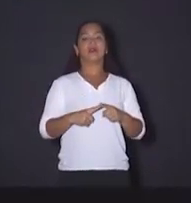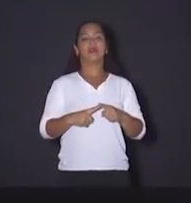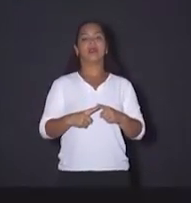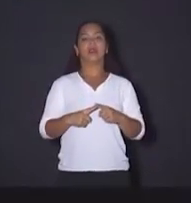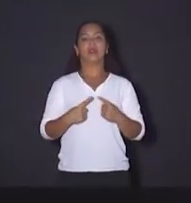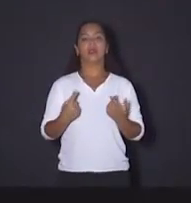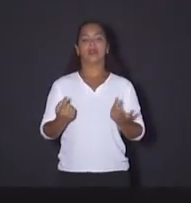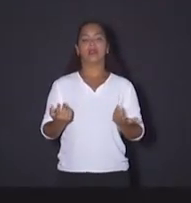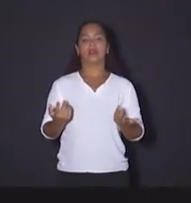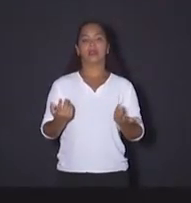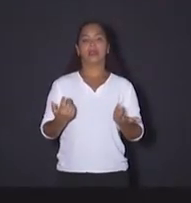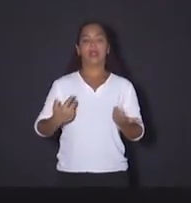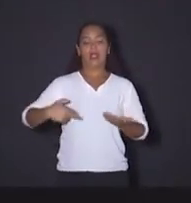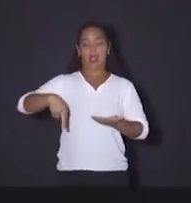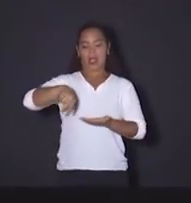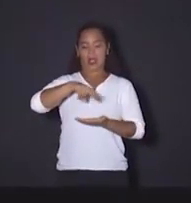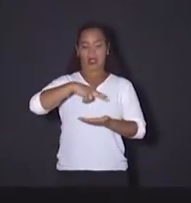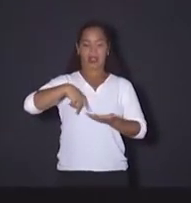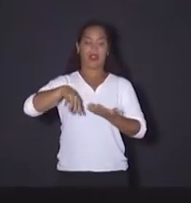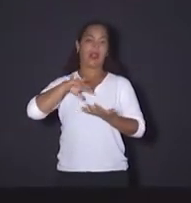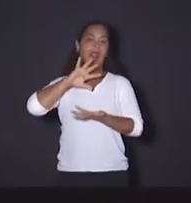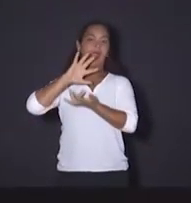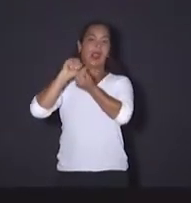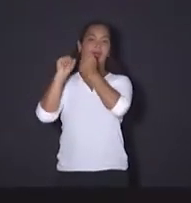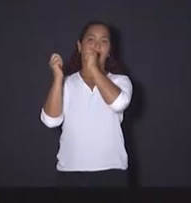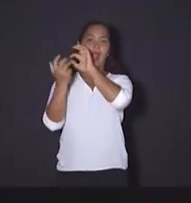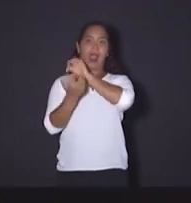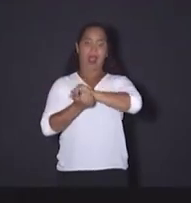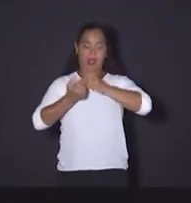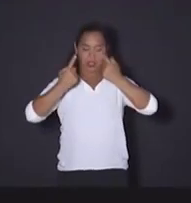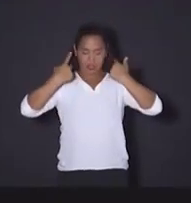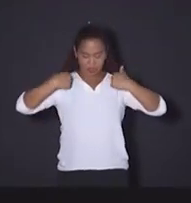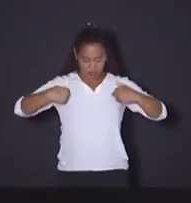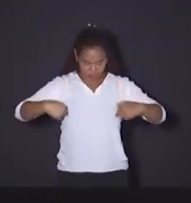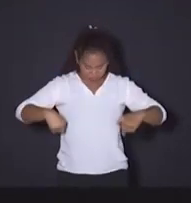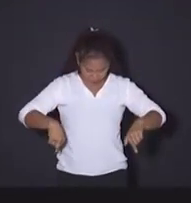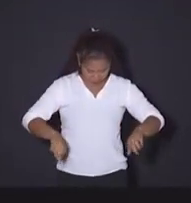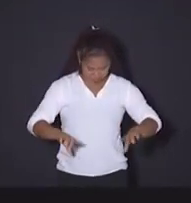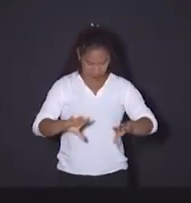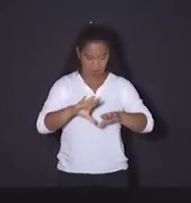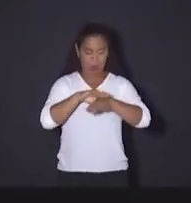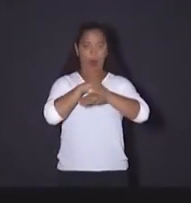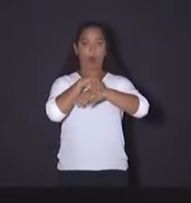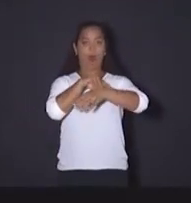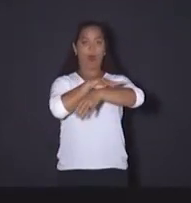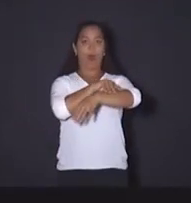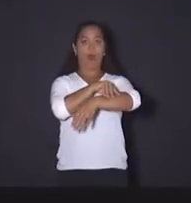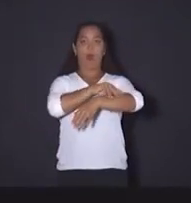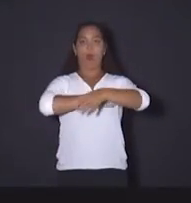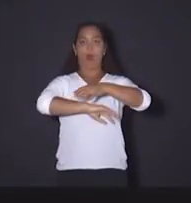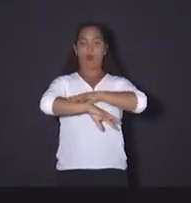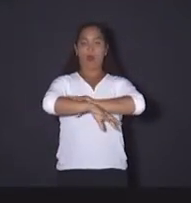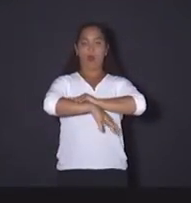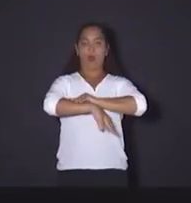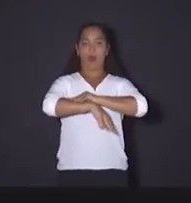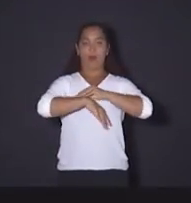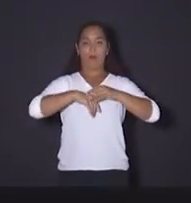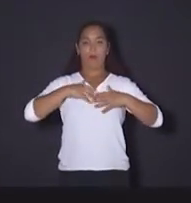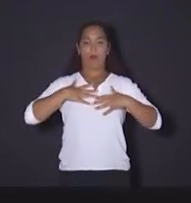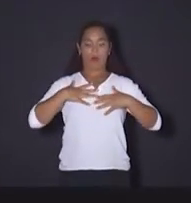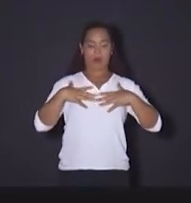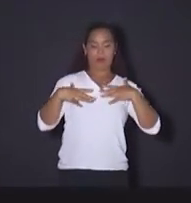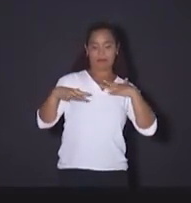centralidade desta arte pelo corpo. Tenho um corpo, me movo,